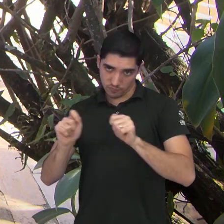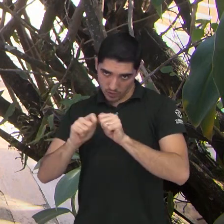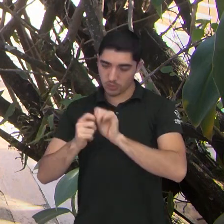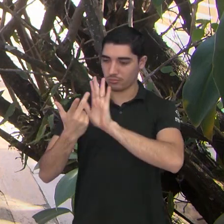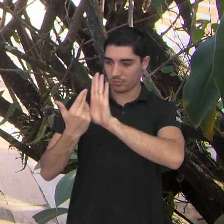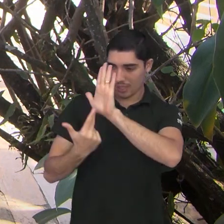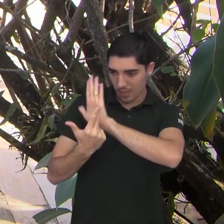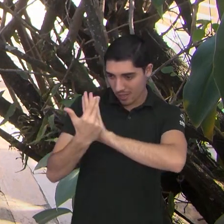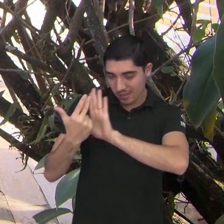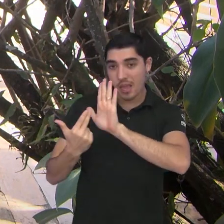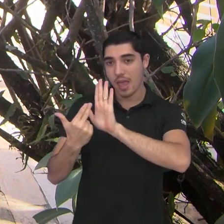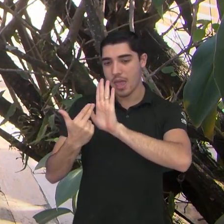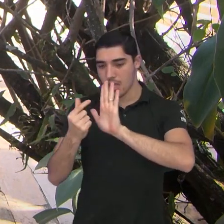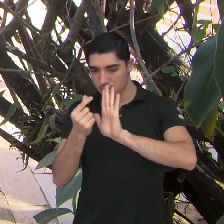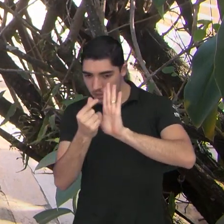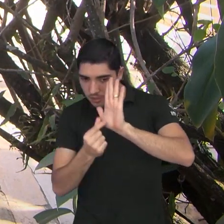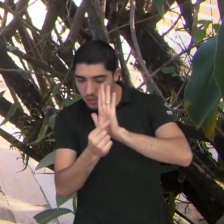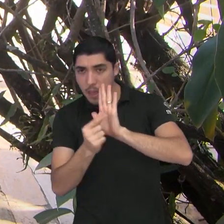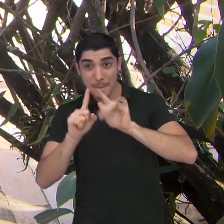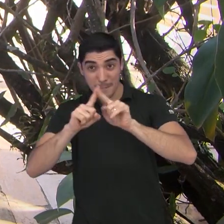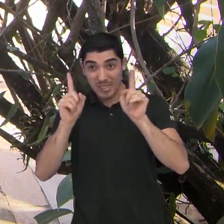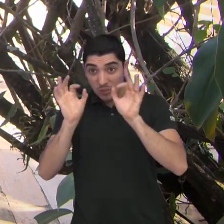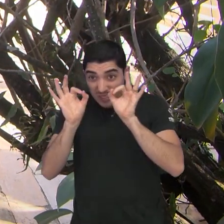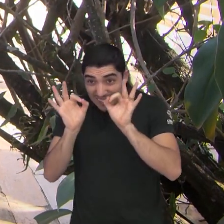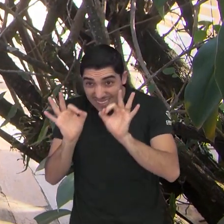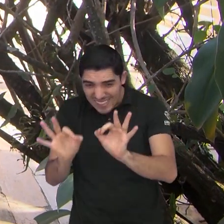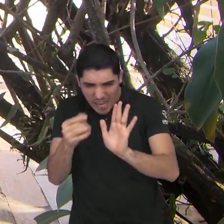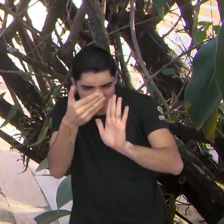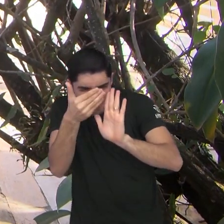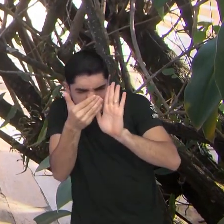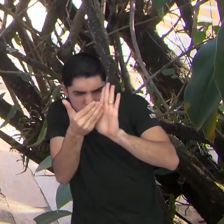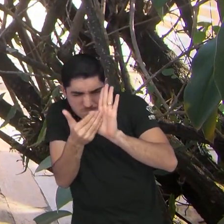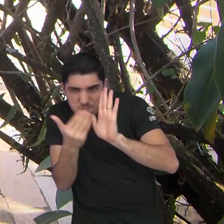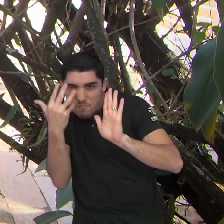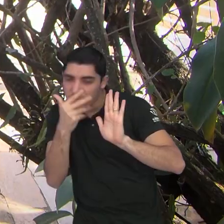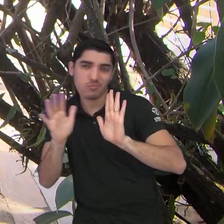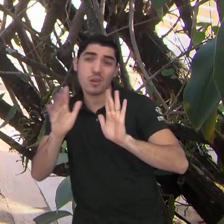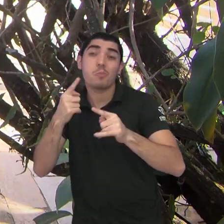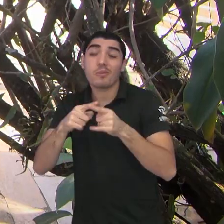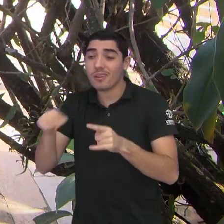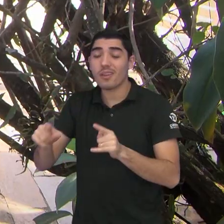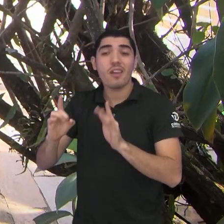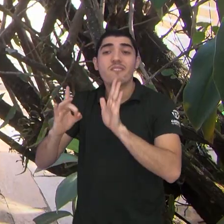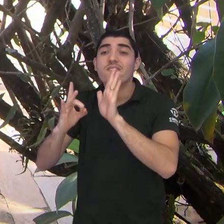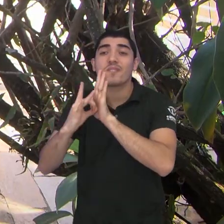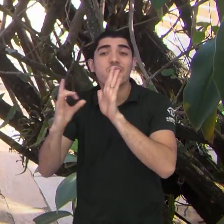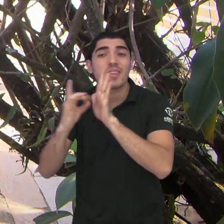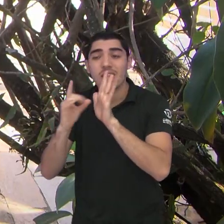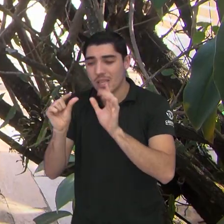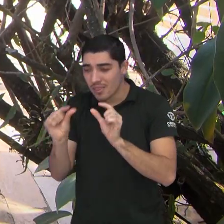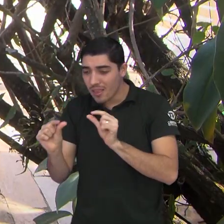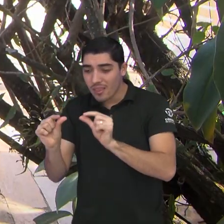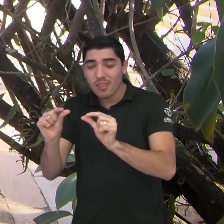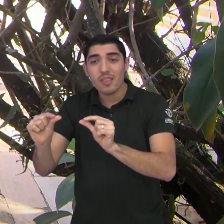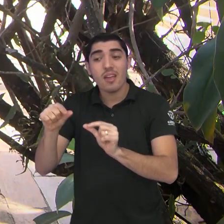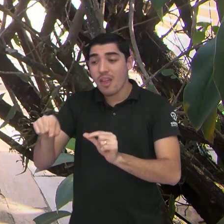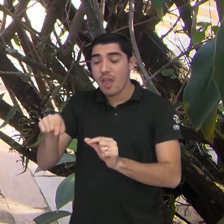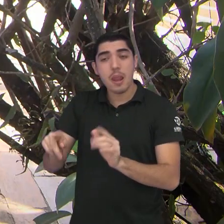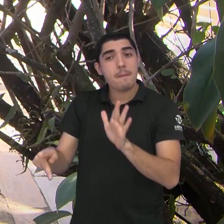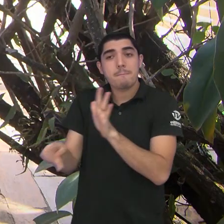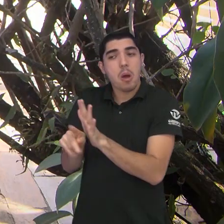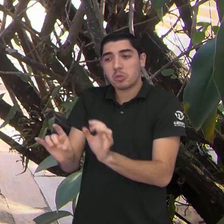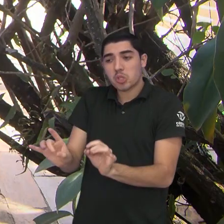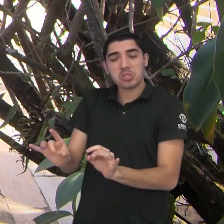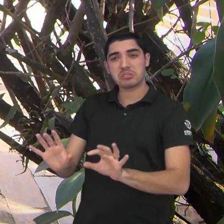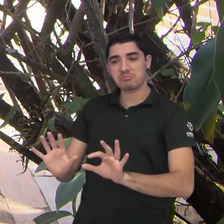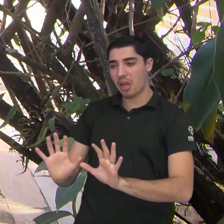toda, mas ele nunca cumpre certamente o desenho. Ela vai tendo vida, ela vai tendo um andamento